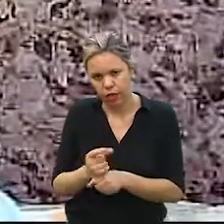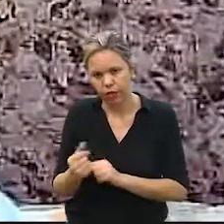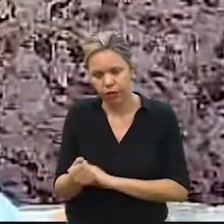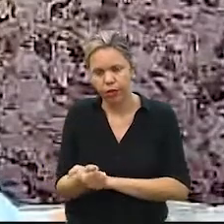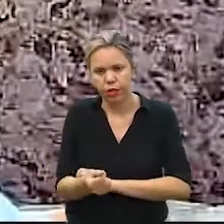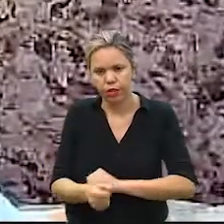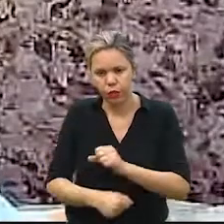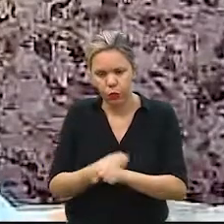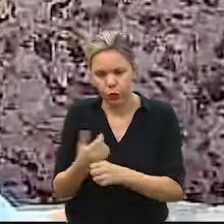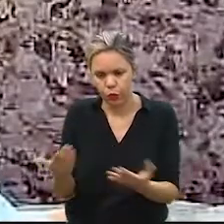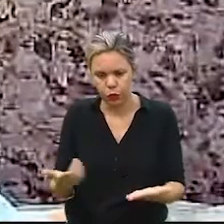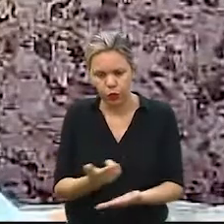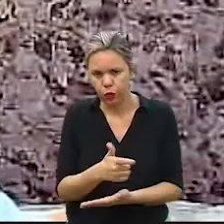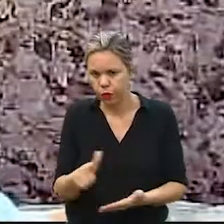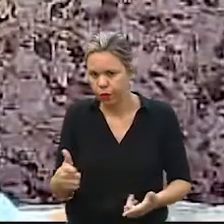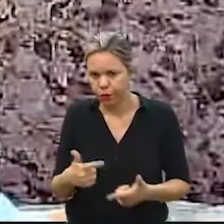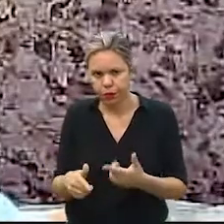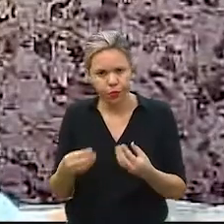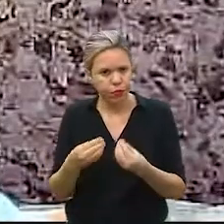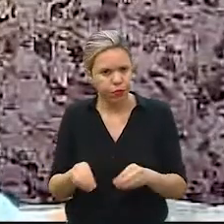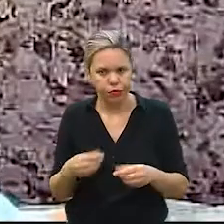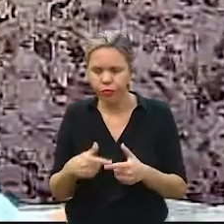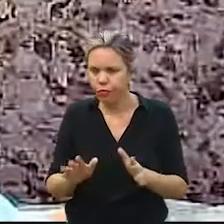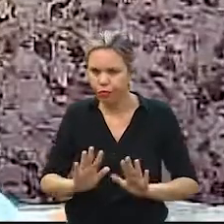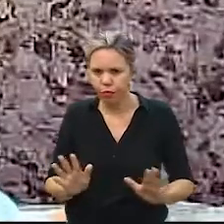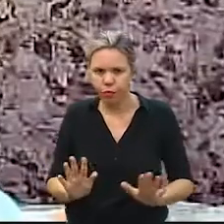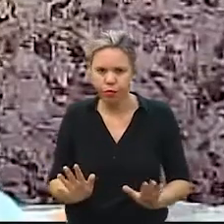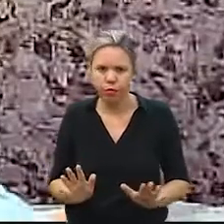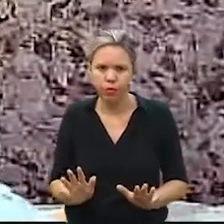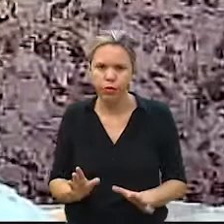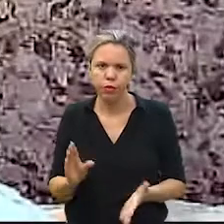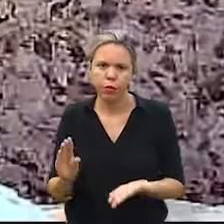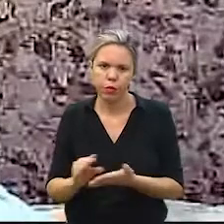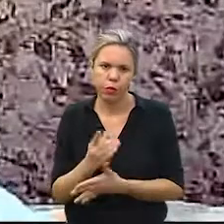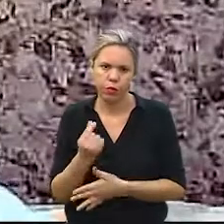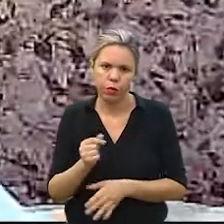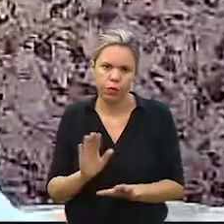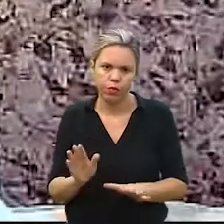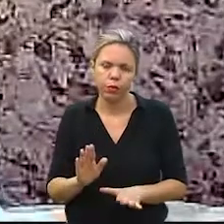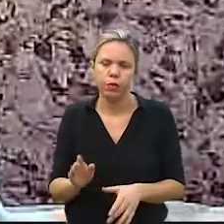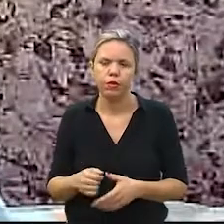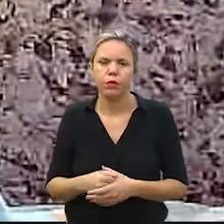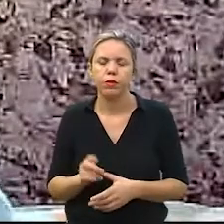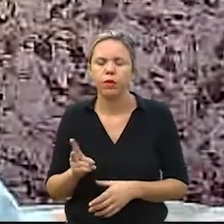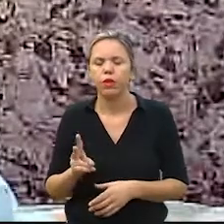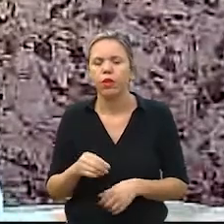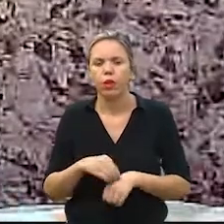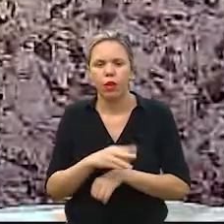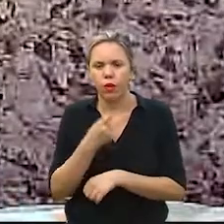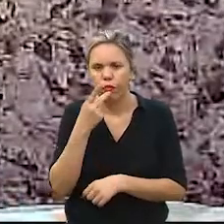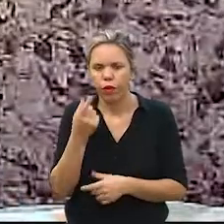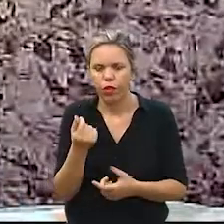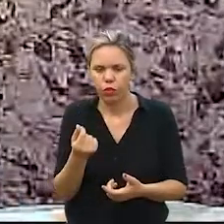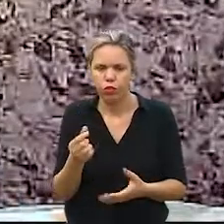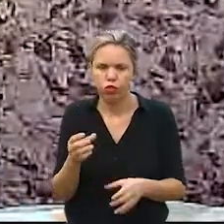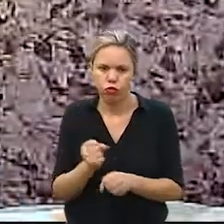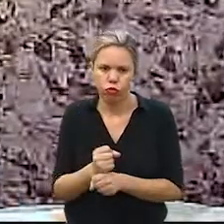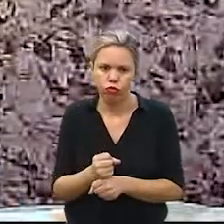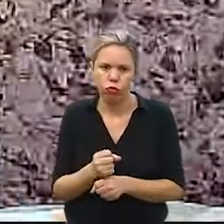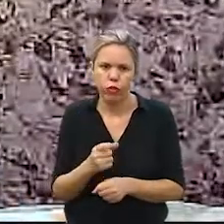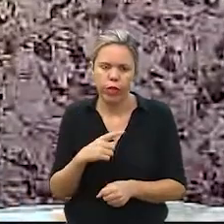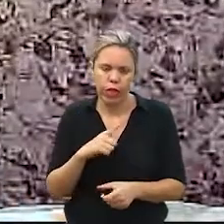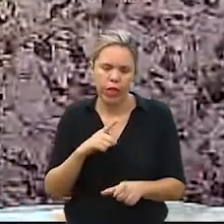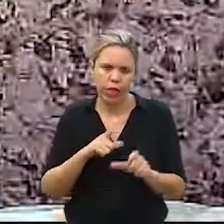esse ano nós não estamos tendo muitos problemas orçamentários. A gente divide sempre o problema orçamentário, quer dizer, eu